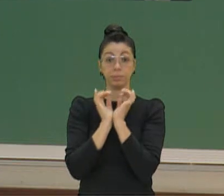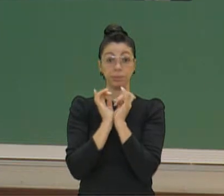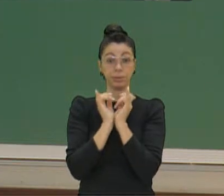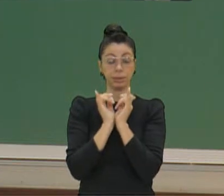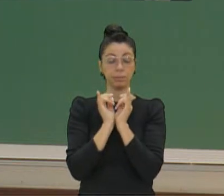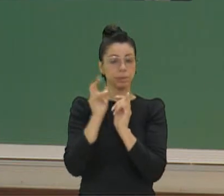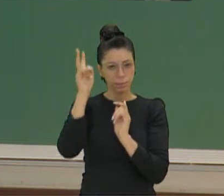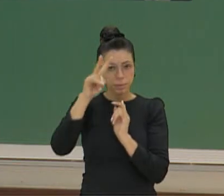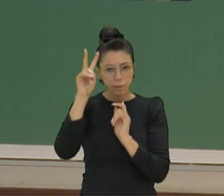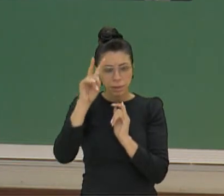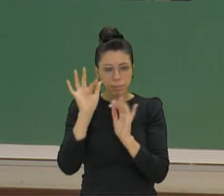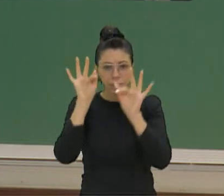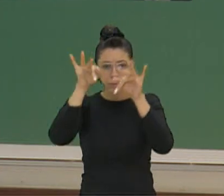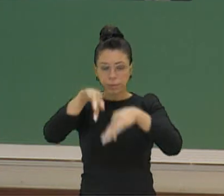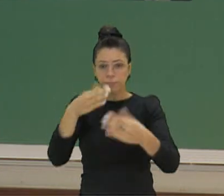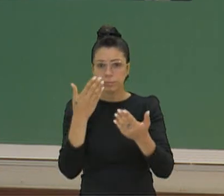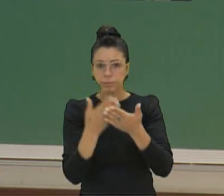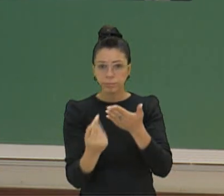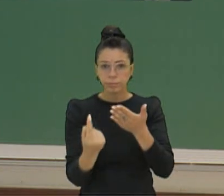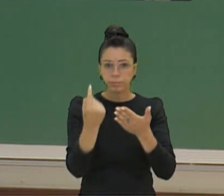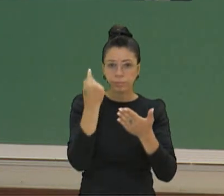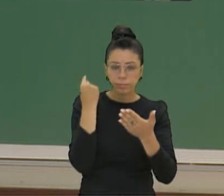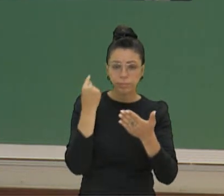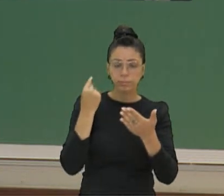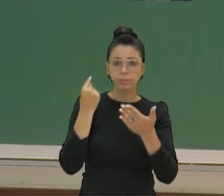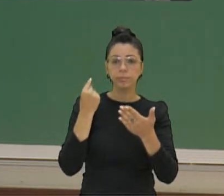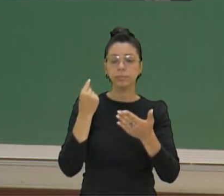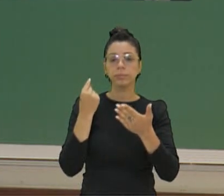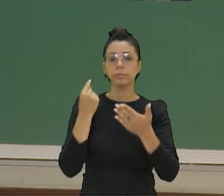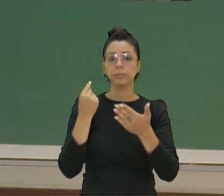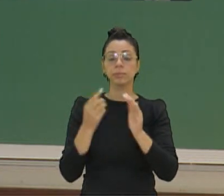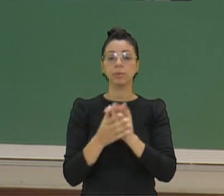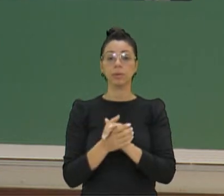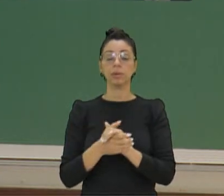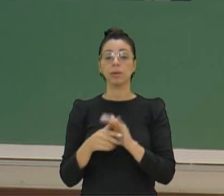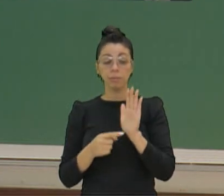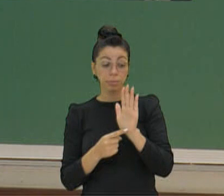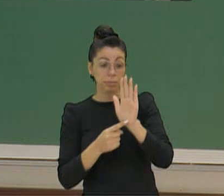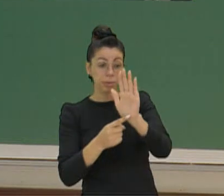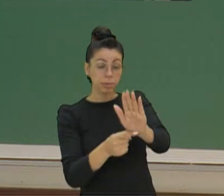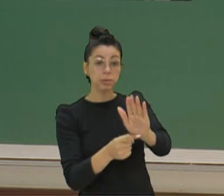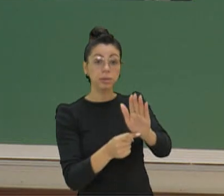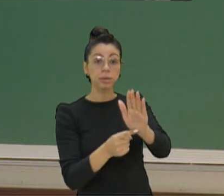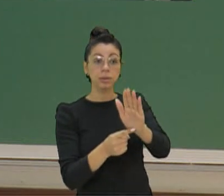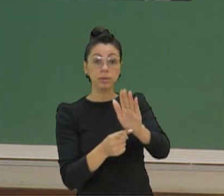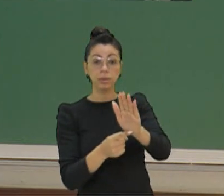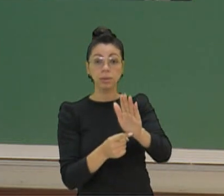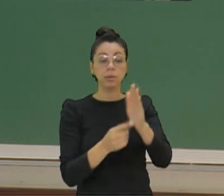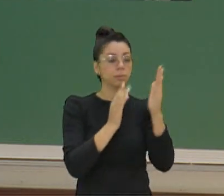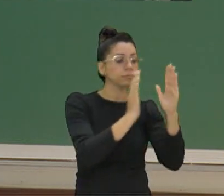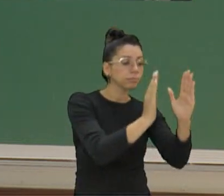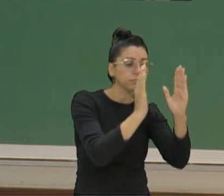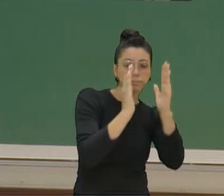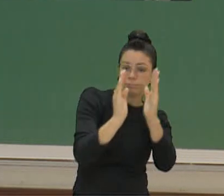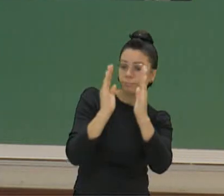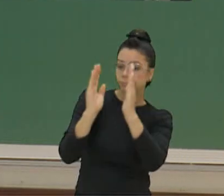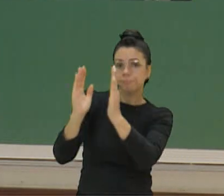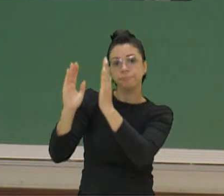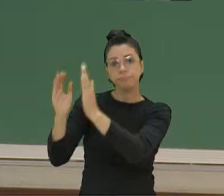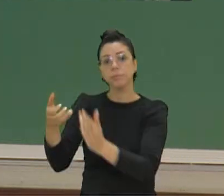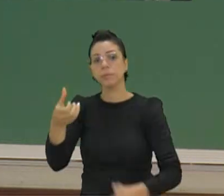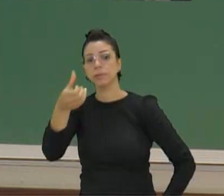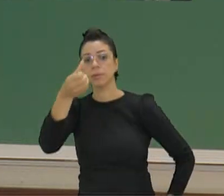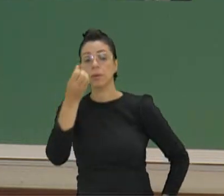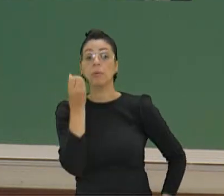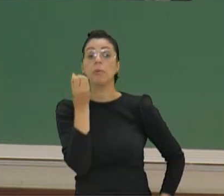Lembra? Quase no finalzinho da nossa aula anterior, na aula 53, que eu mostrei aqueles 6 passos de como a luz percorre? Então ele está